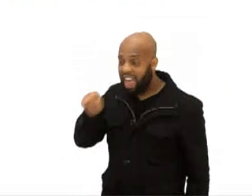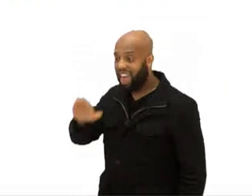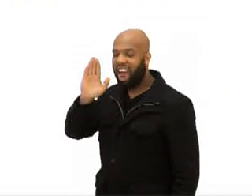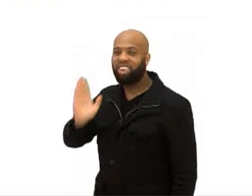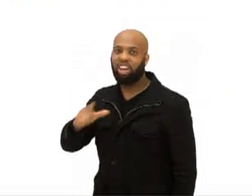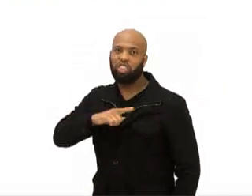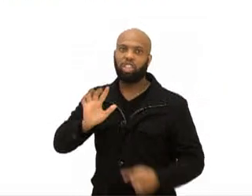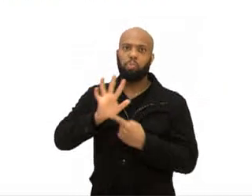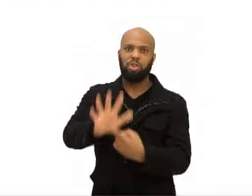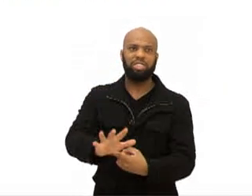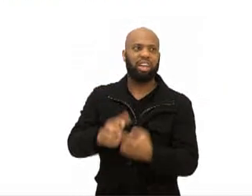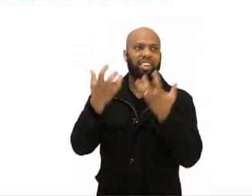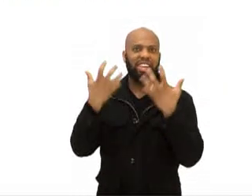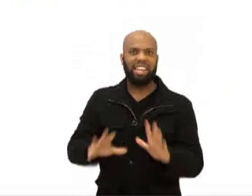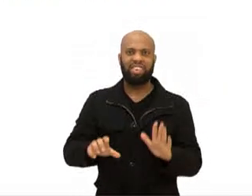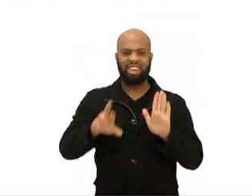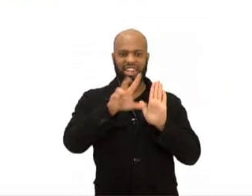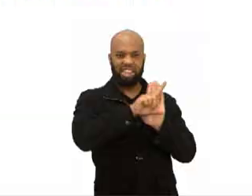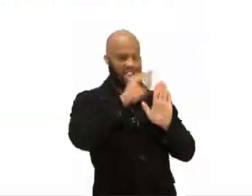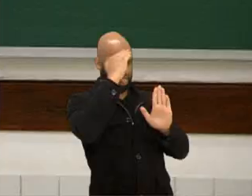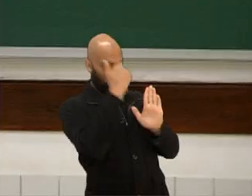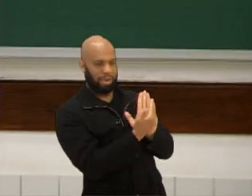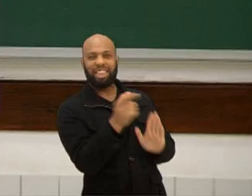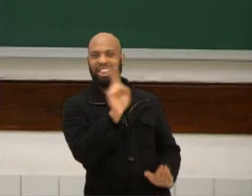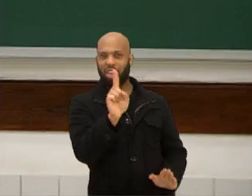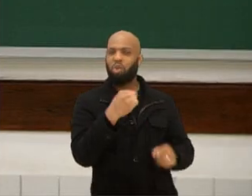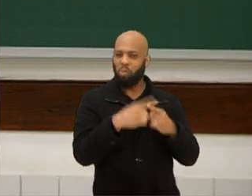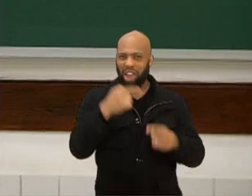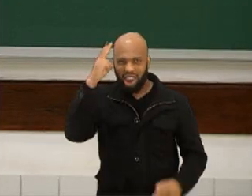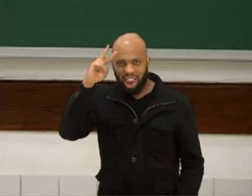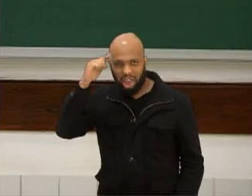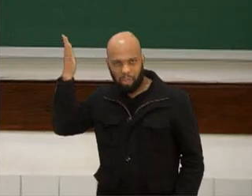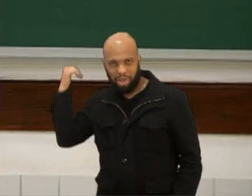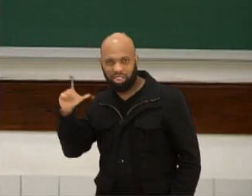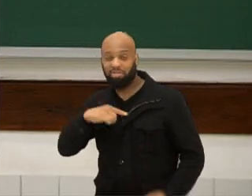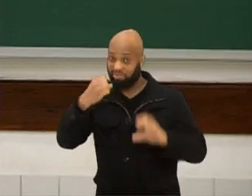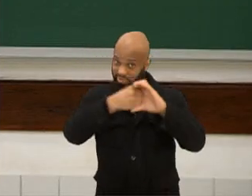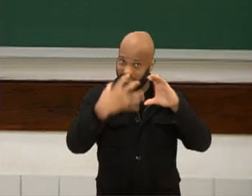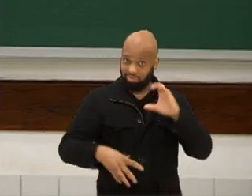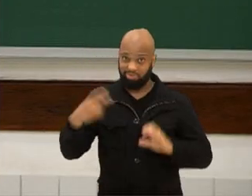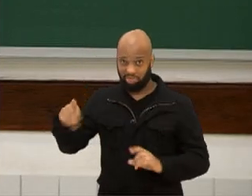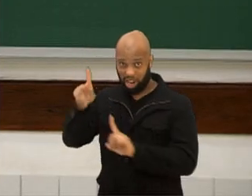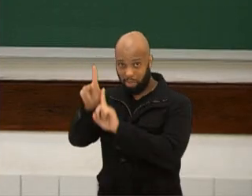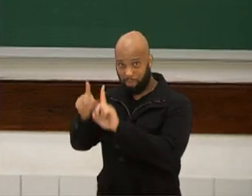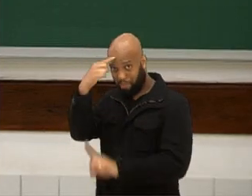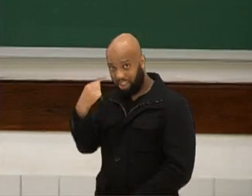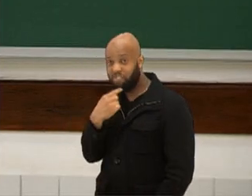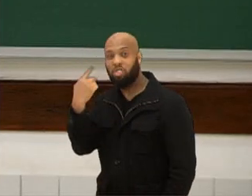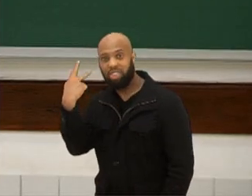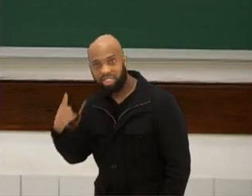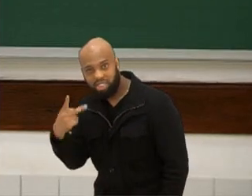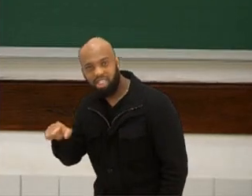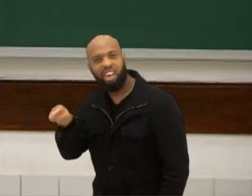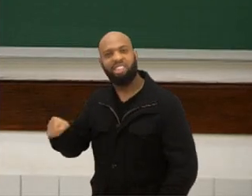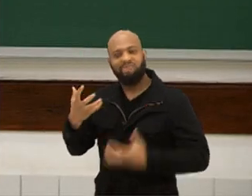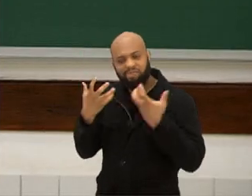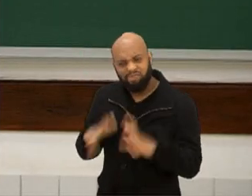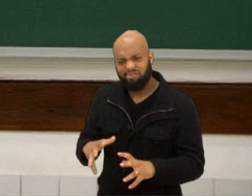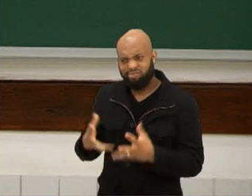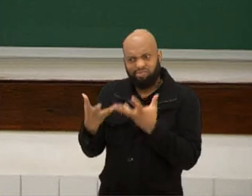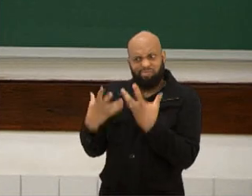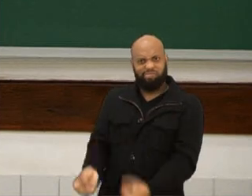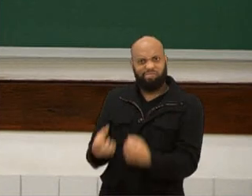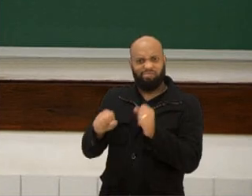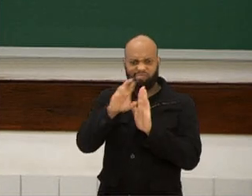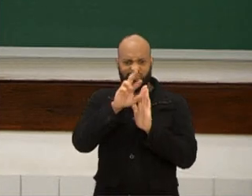se mostrado descontente com as leis. Lembram lá no início? Quando a gente viu essas características ali dessa personagem, que ela já parecia